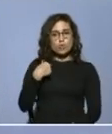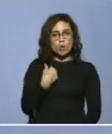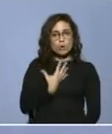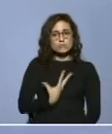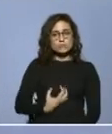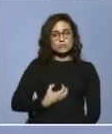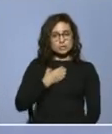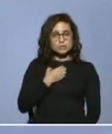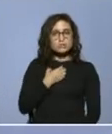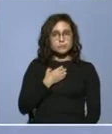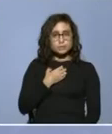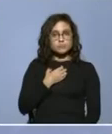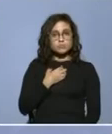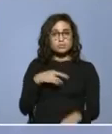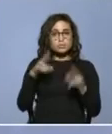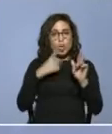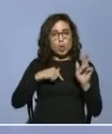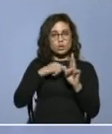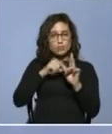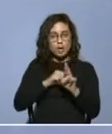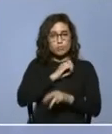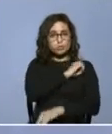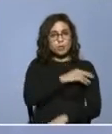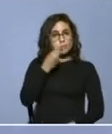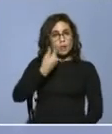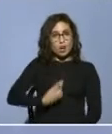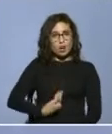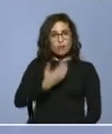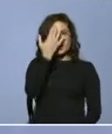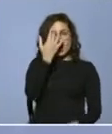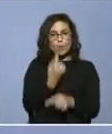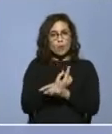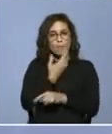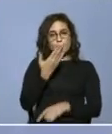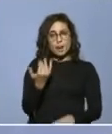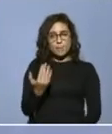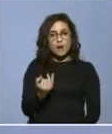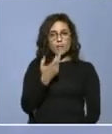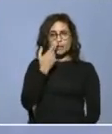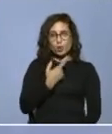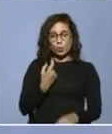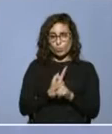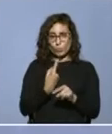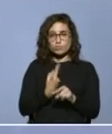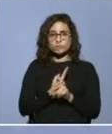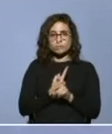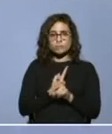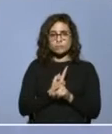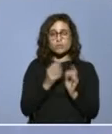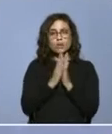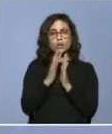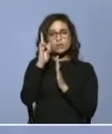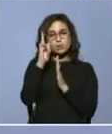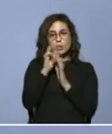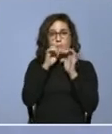Sejamos também nós, na nossa pobreza, nas nossas incapacidades e fraquezas, anunciadores da glória de